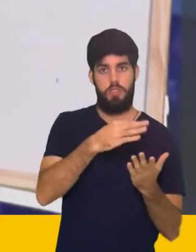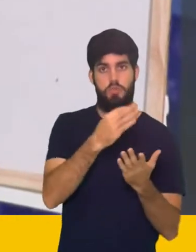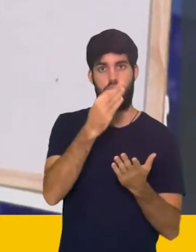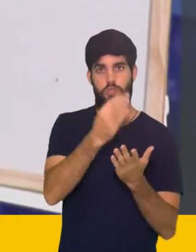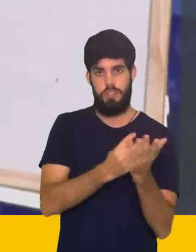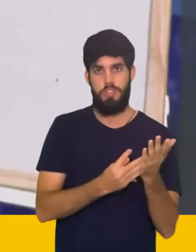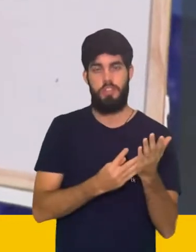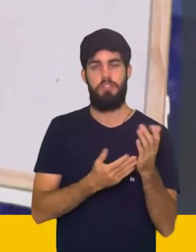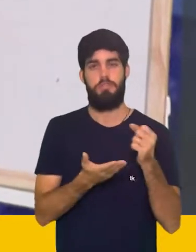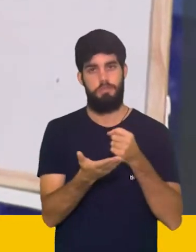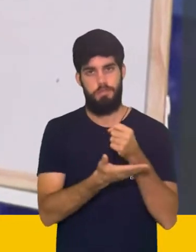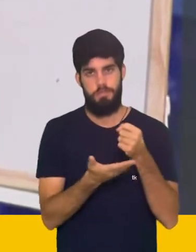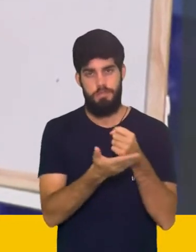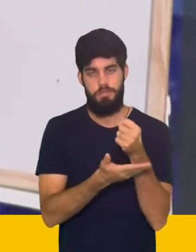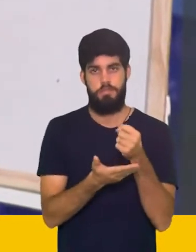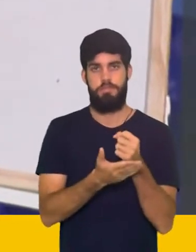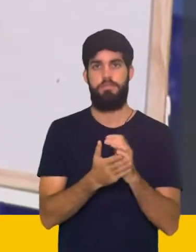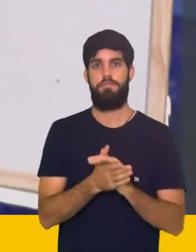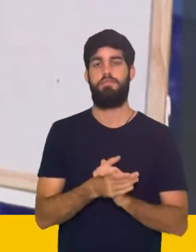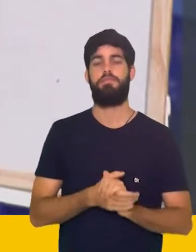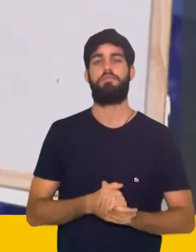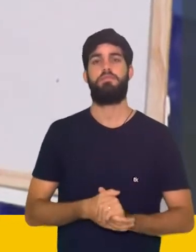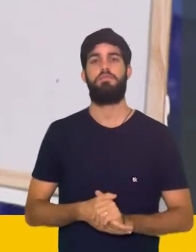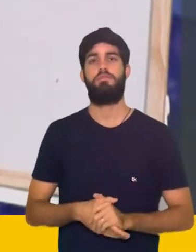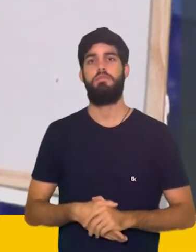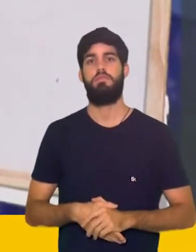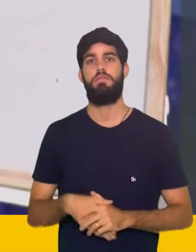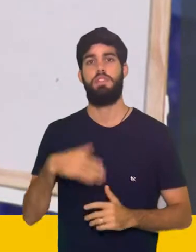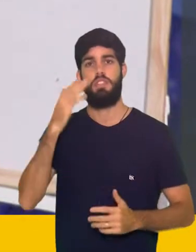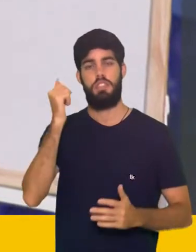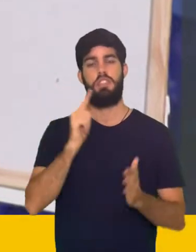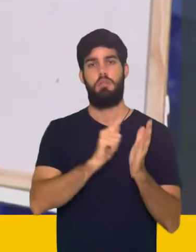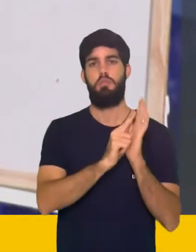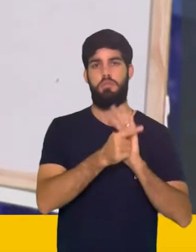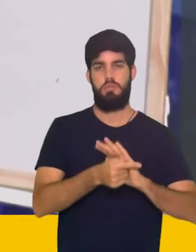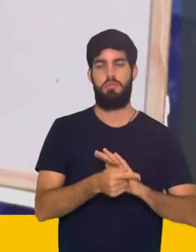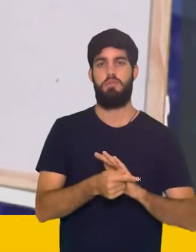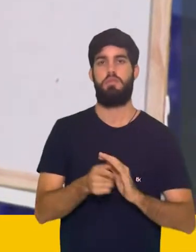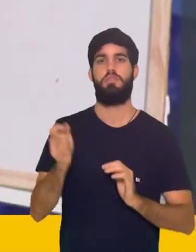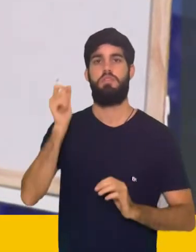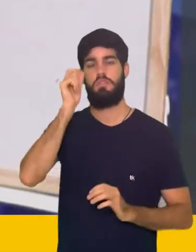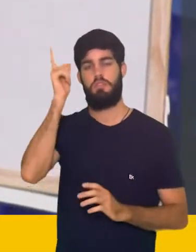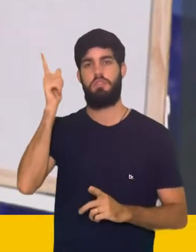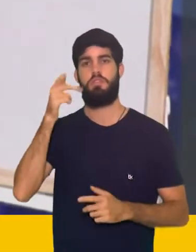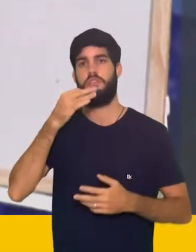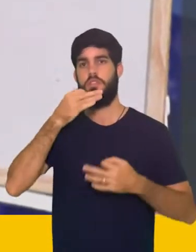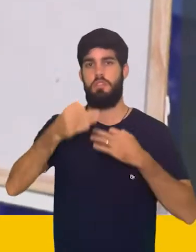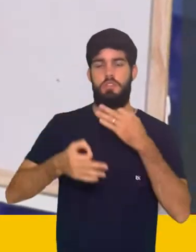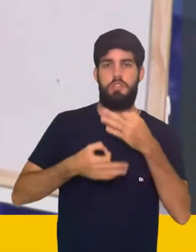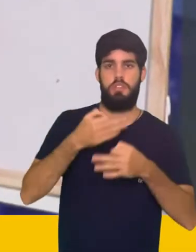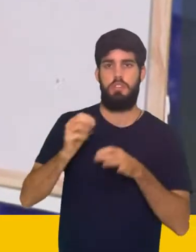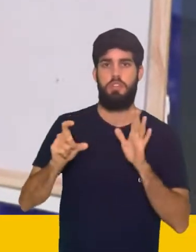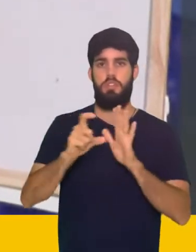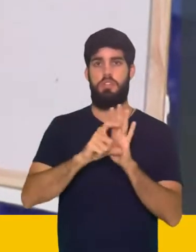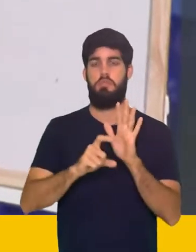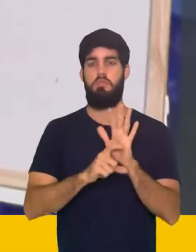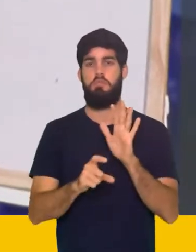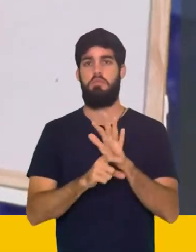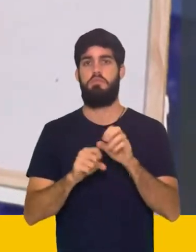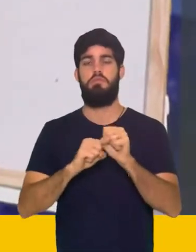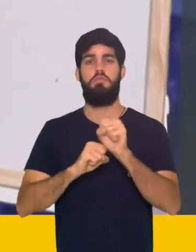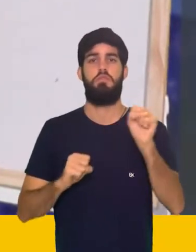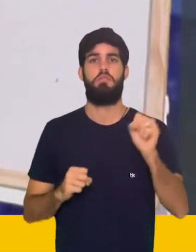gênero, dissertação argumentativa em prosa, ideia, argumento em parágrafo e